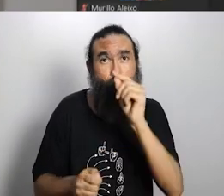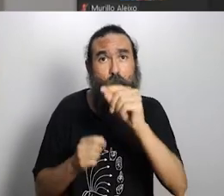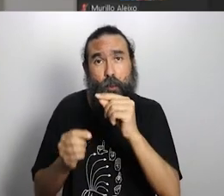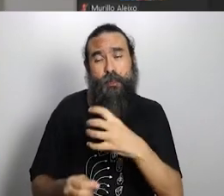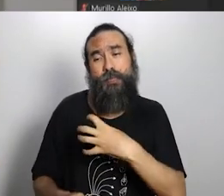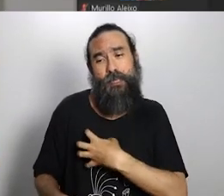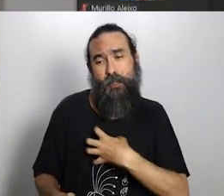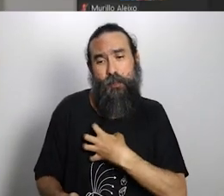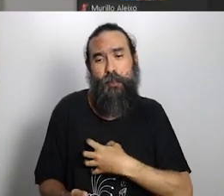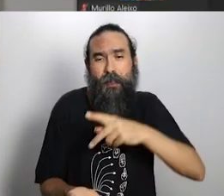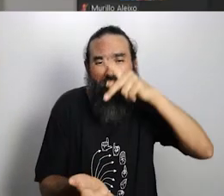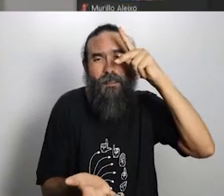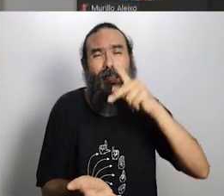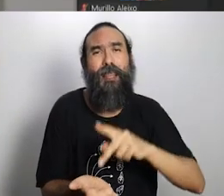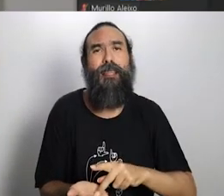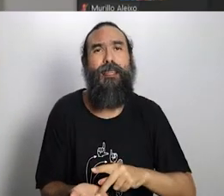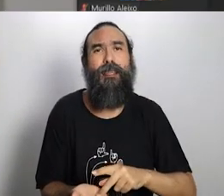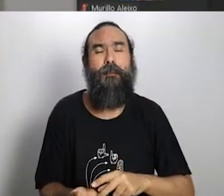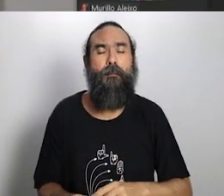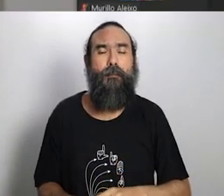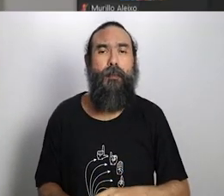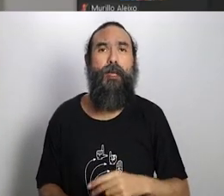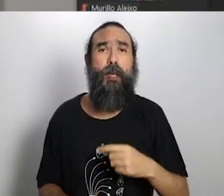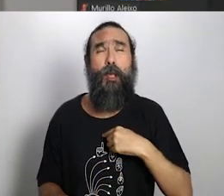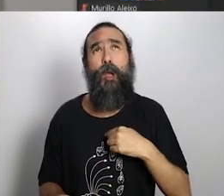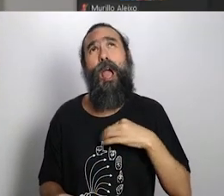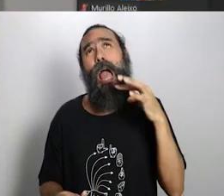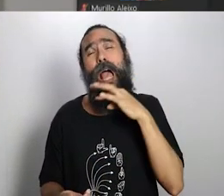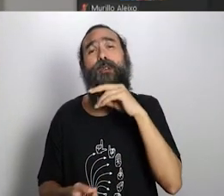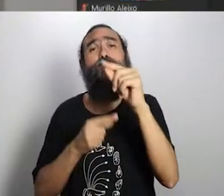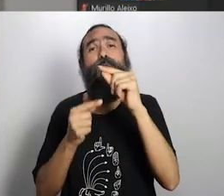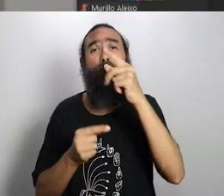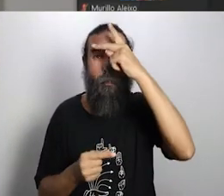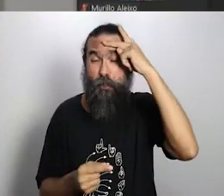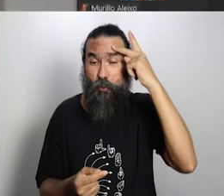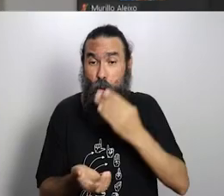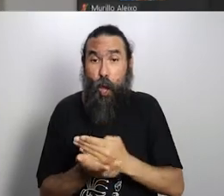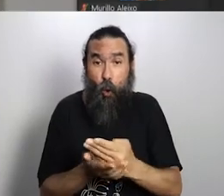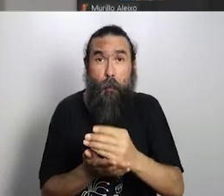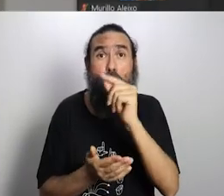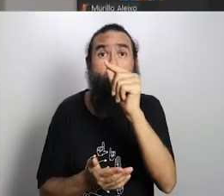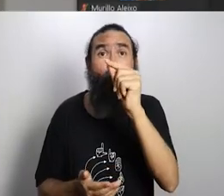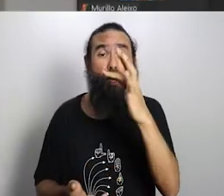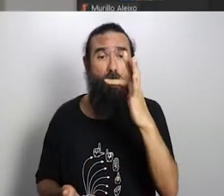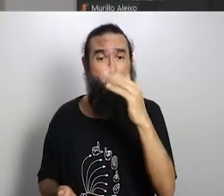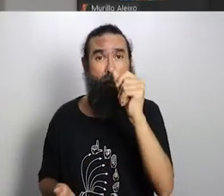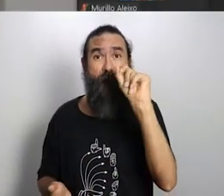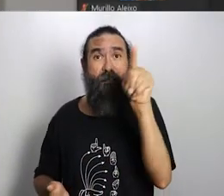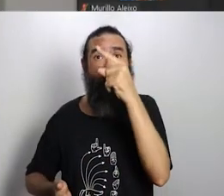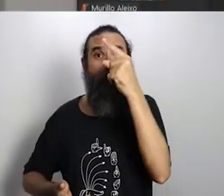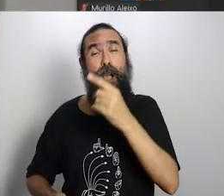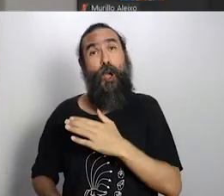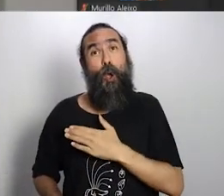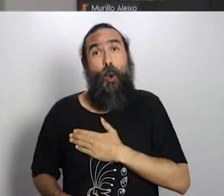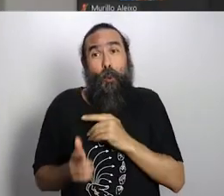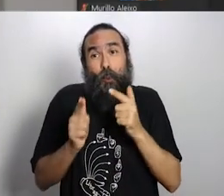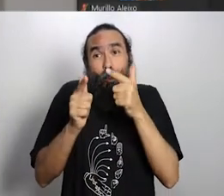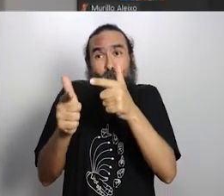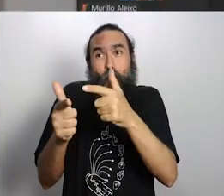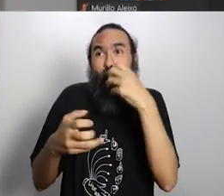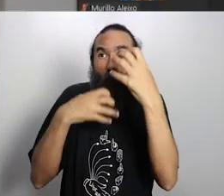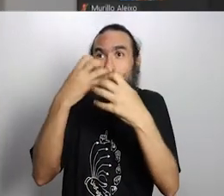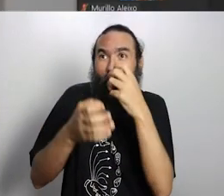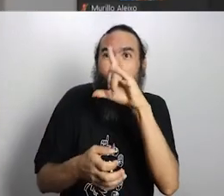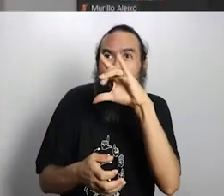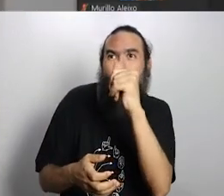conhecer Lia como fã. Depois você conhece Lia de outra maneira e você hoje trabalha com Lia e você é um dos